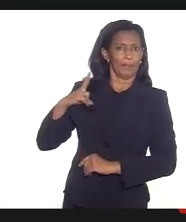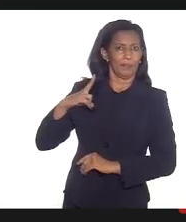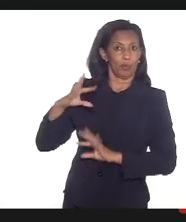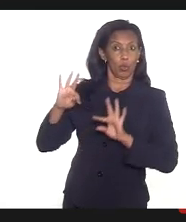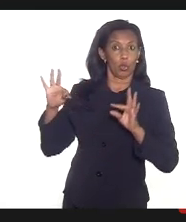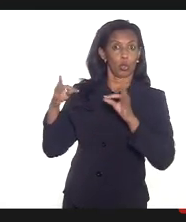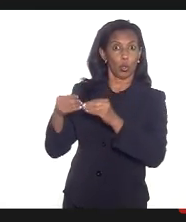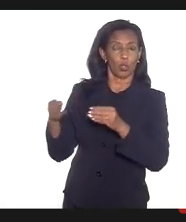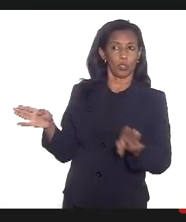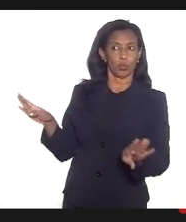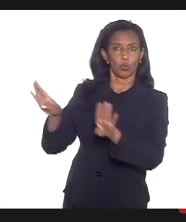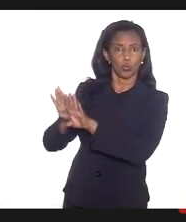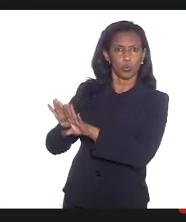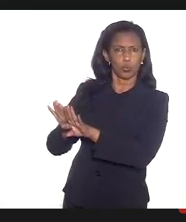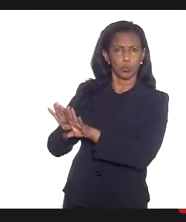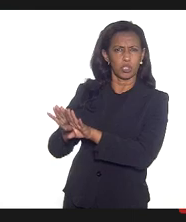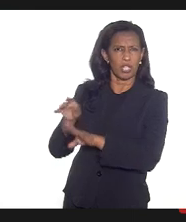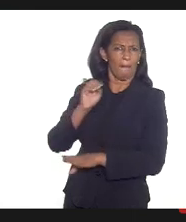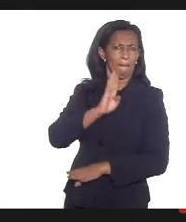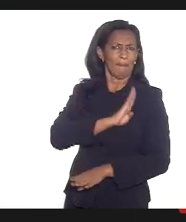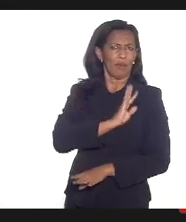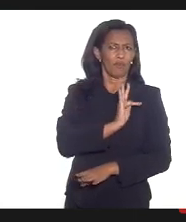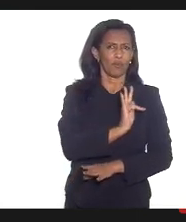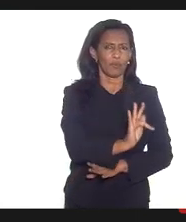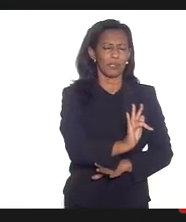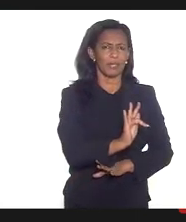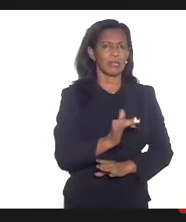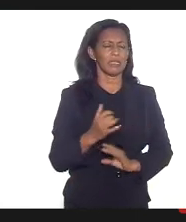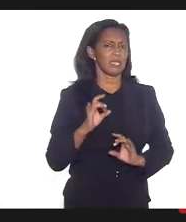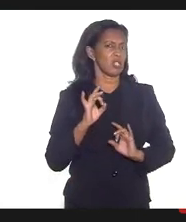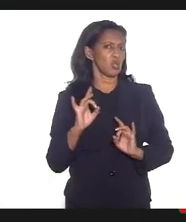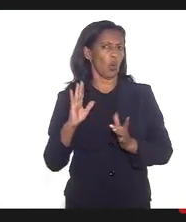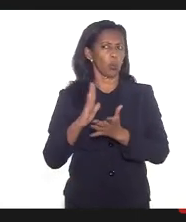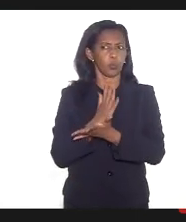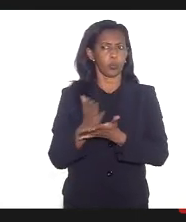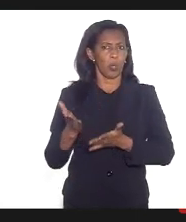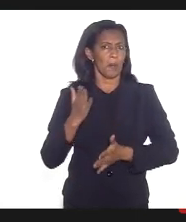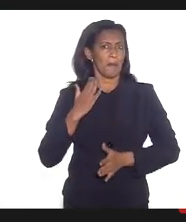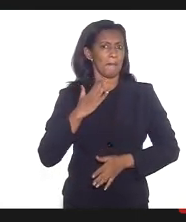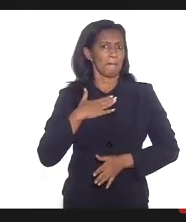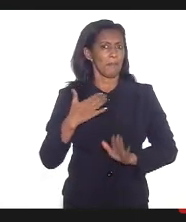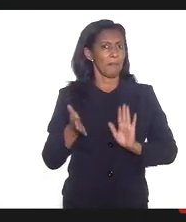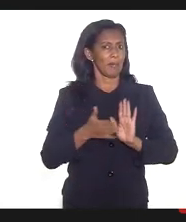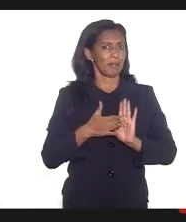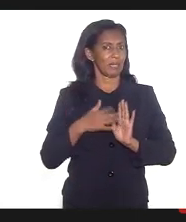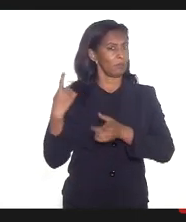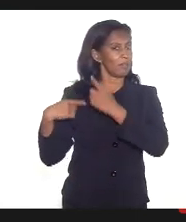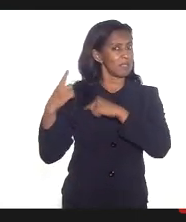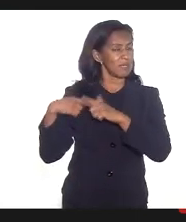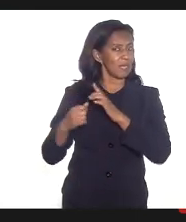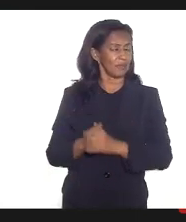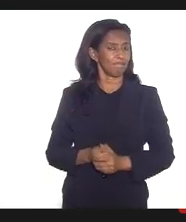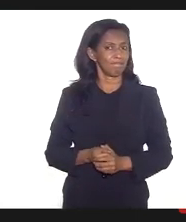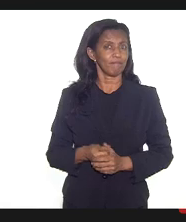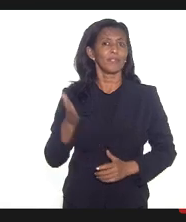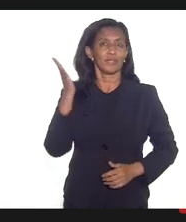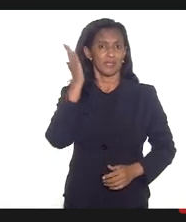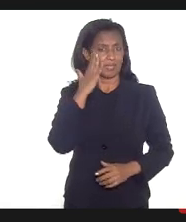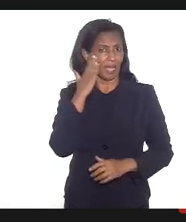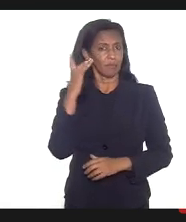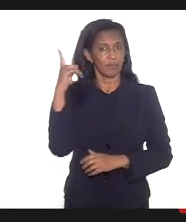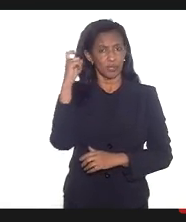todas fechadas na na Baixada Fluminense e sol no meu mandato passado e a gente